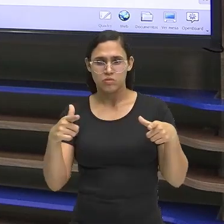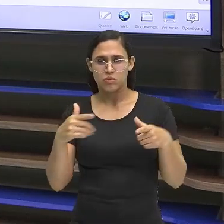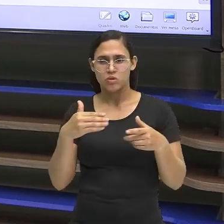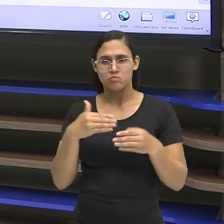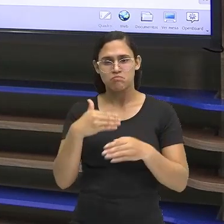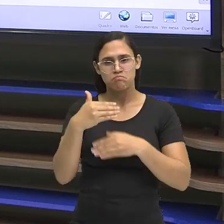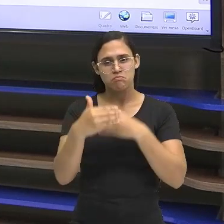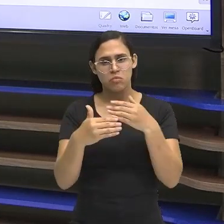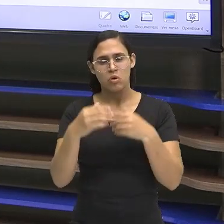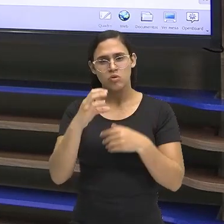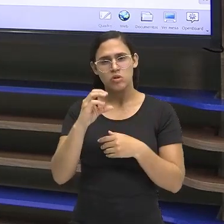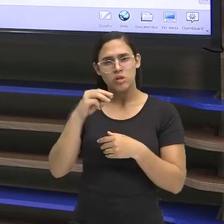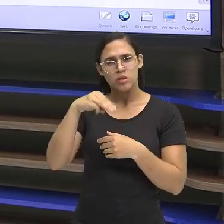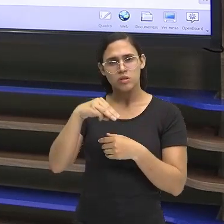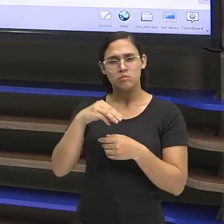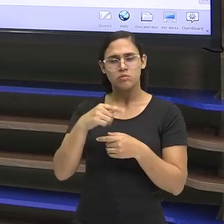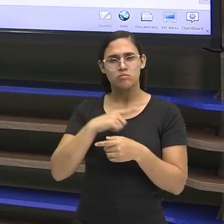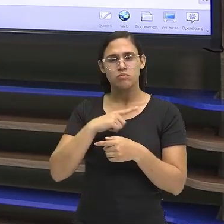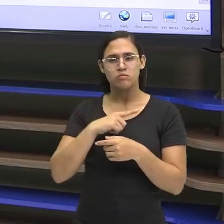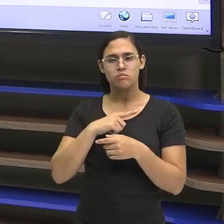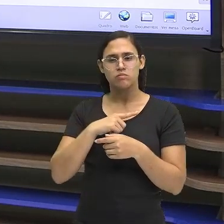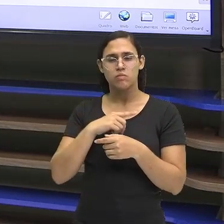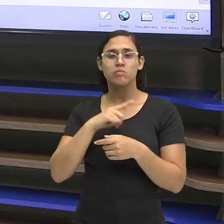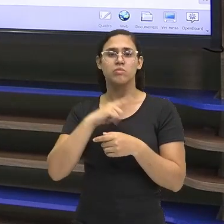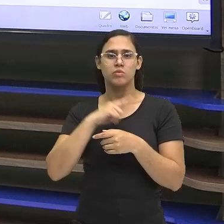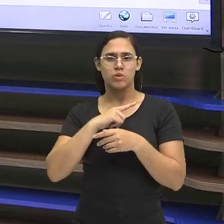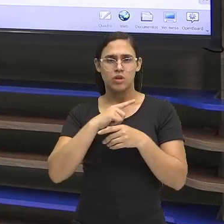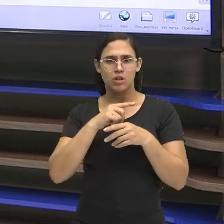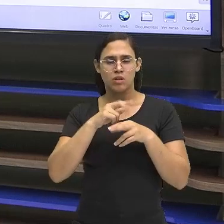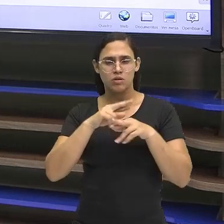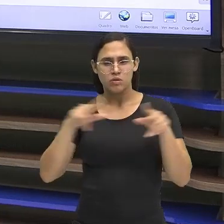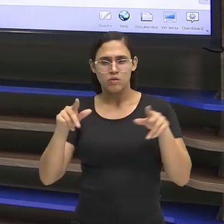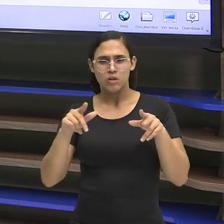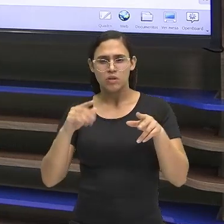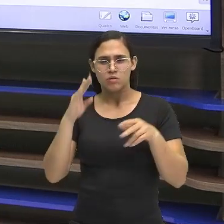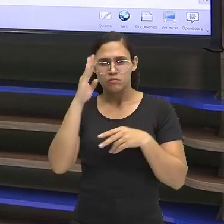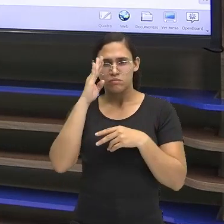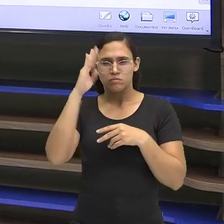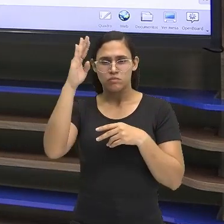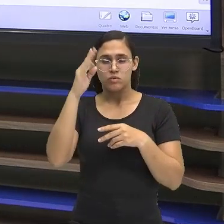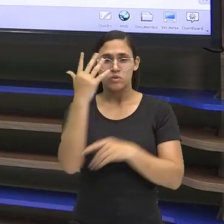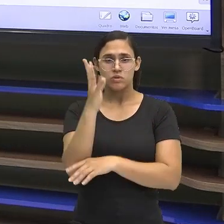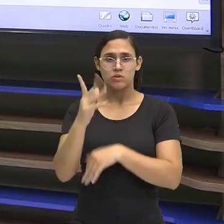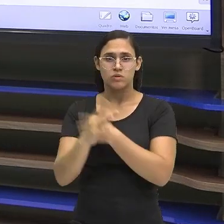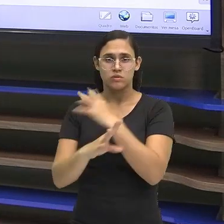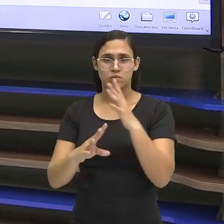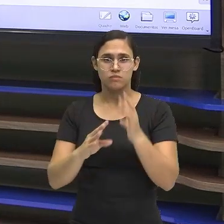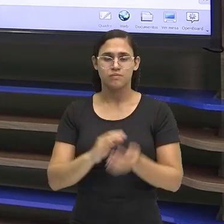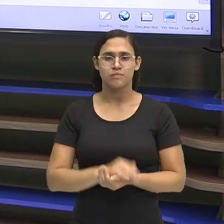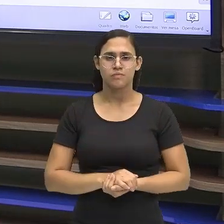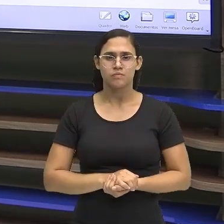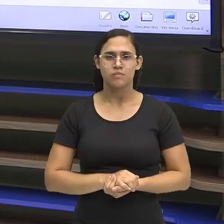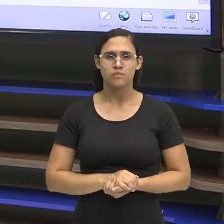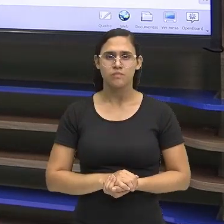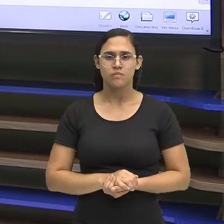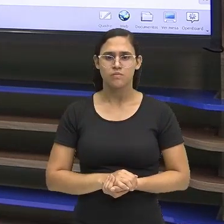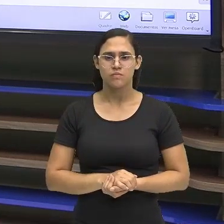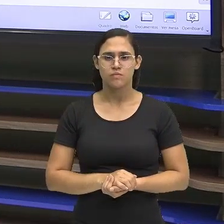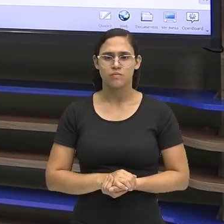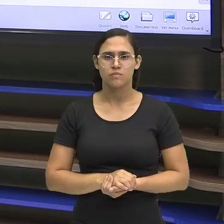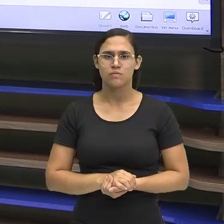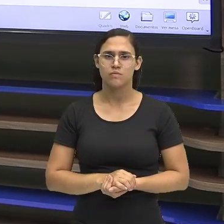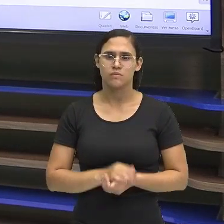ali alguns centímetros e isso já faz uma grande diferença, principalmente nessas áreas de florestas, tá? E aí, a